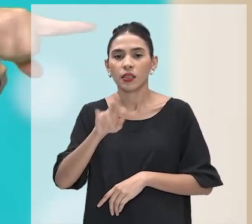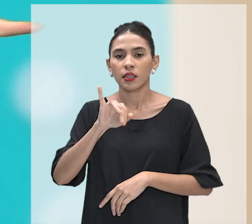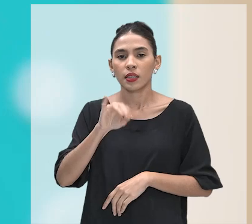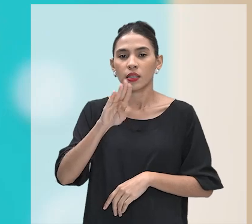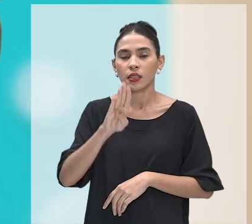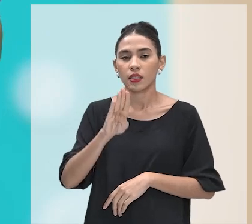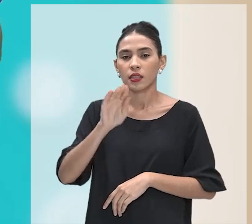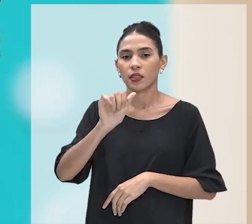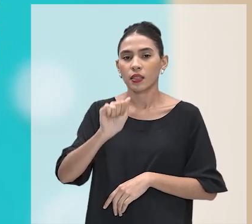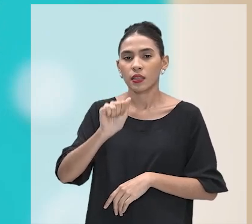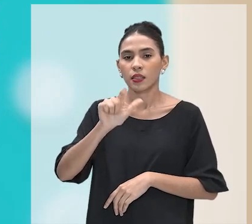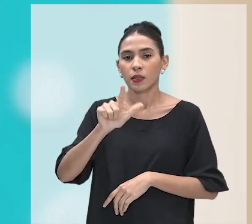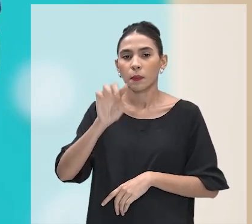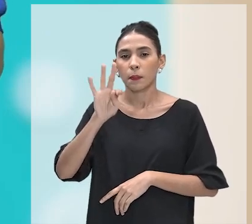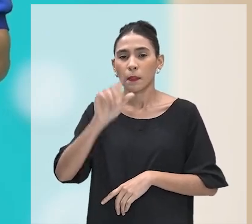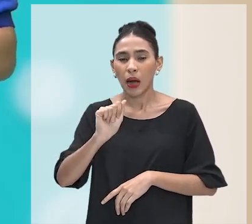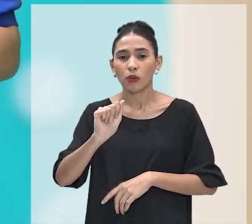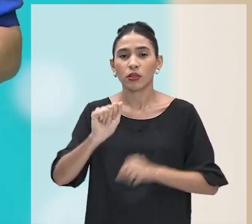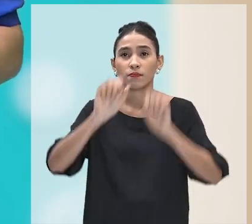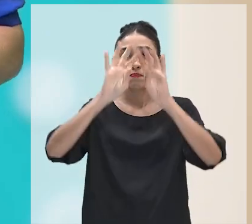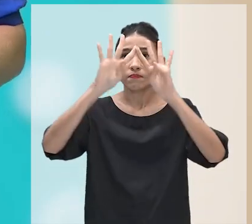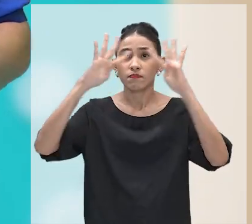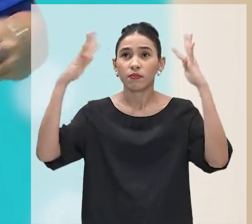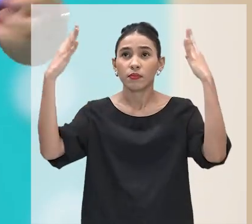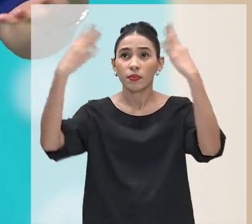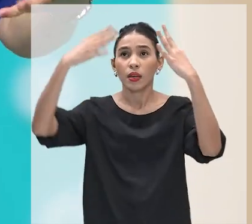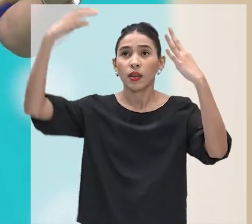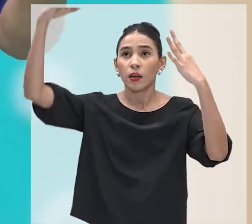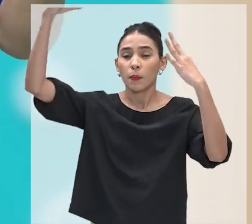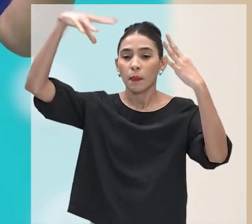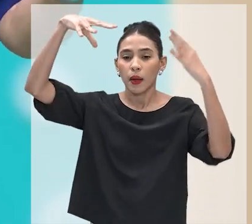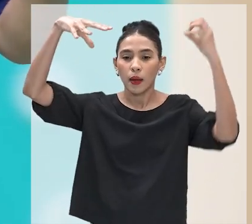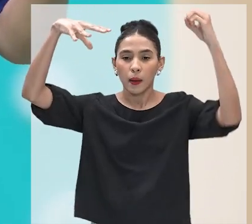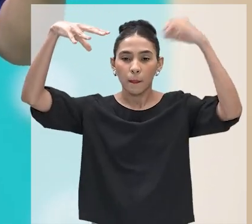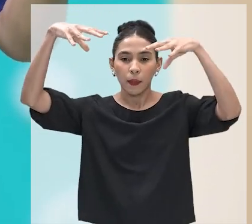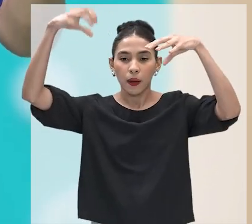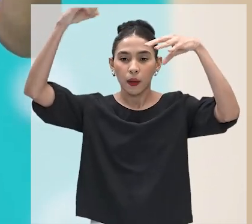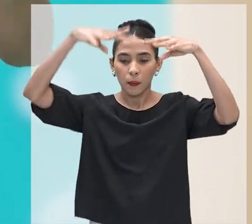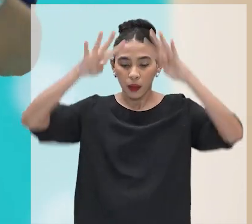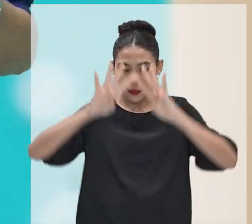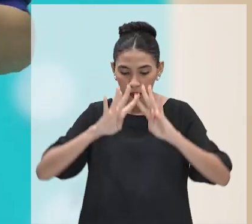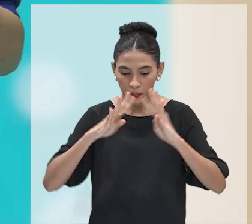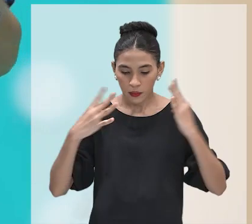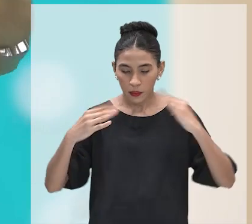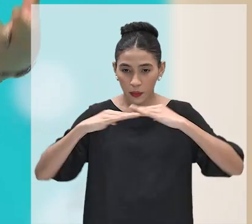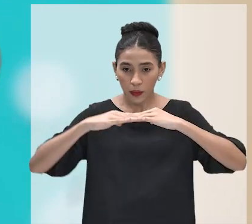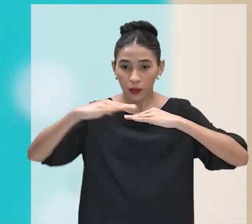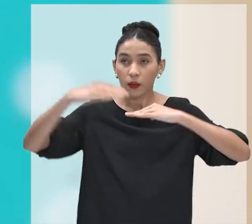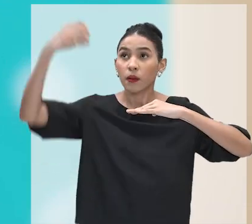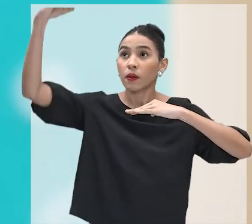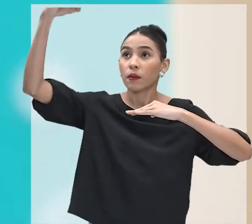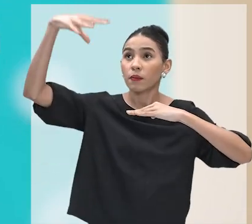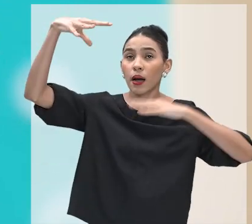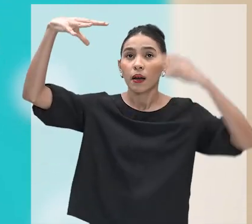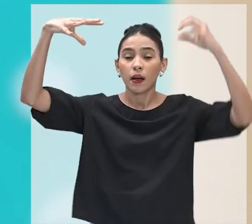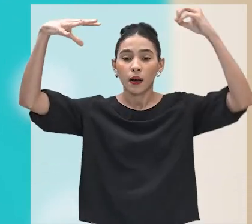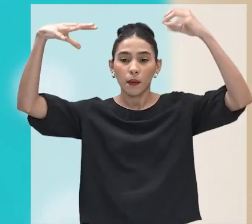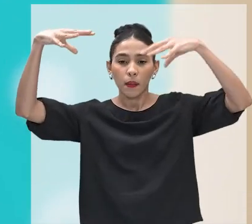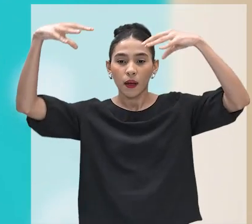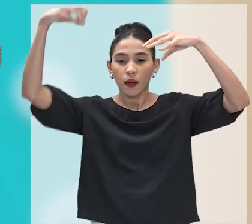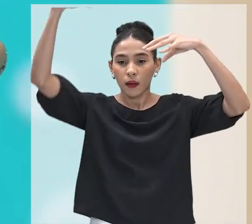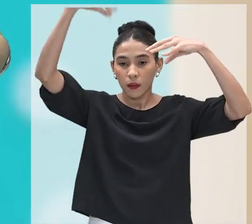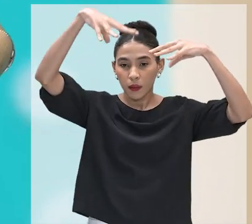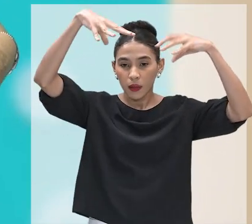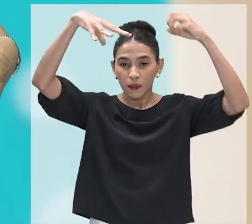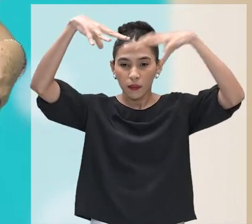aquelas luzes que ficam ao redor do palco, onde dá uma luminosidade para o ator, para a encenação.